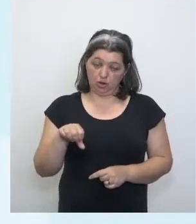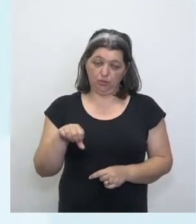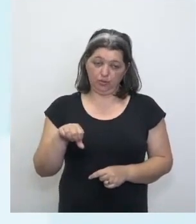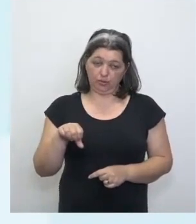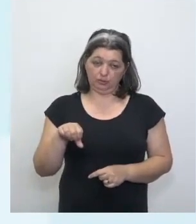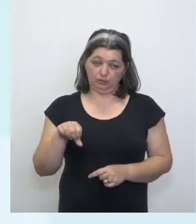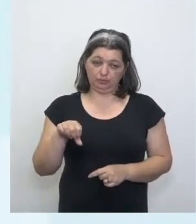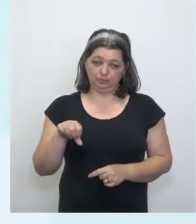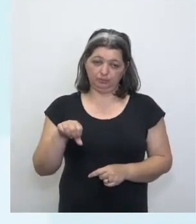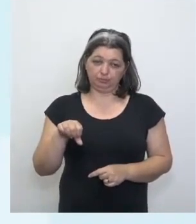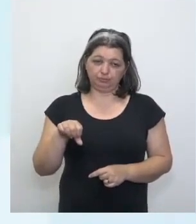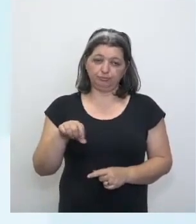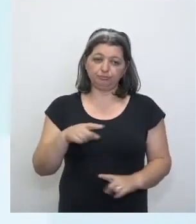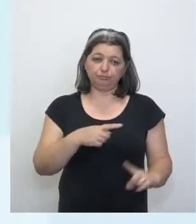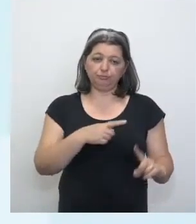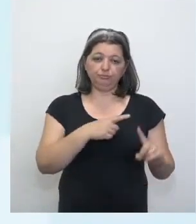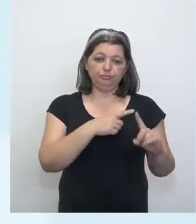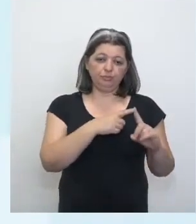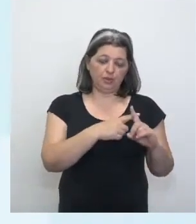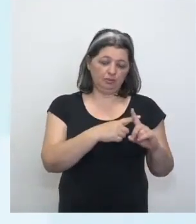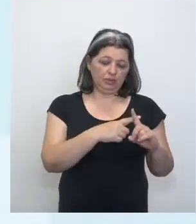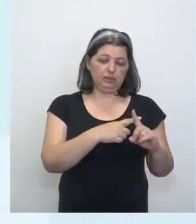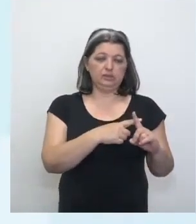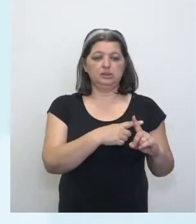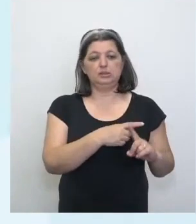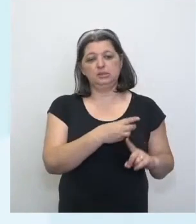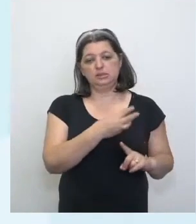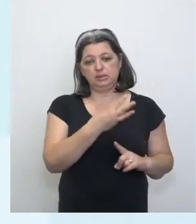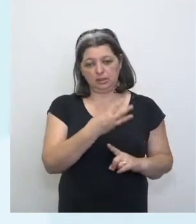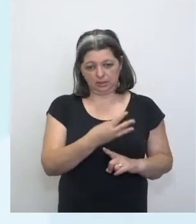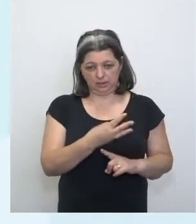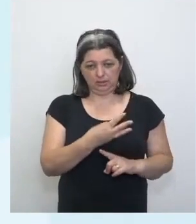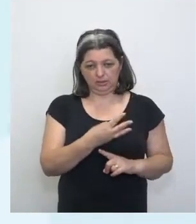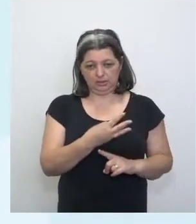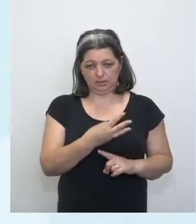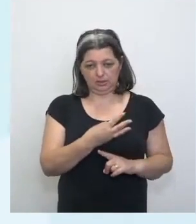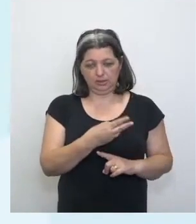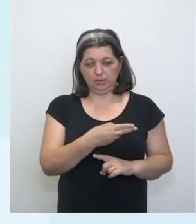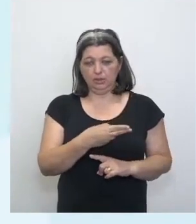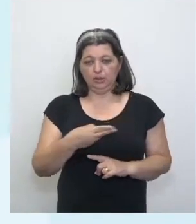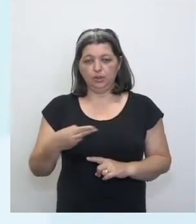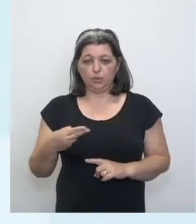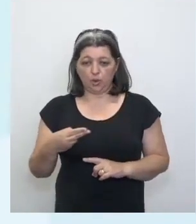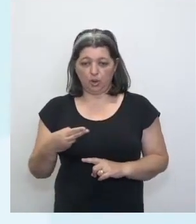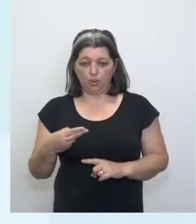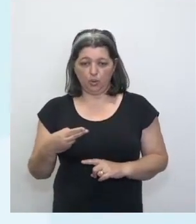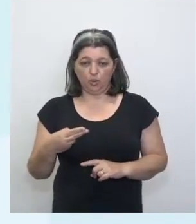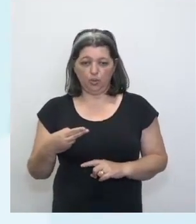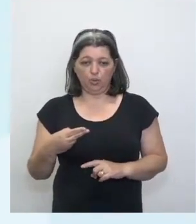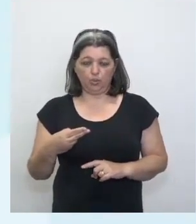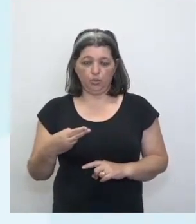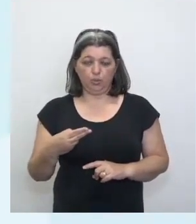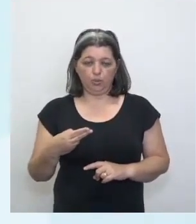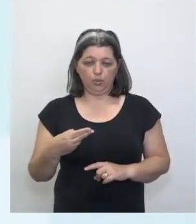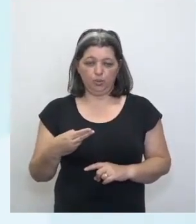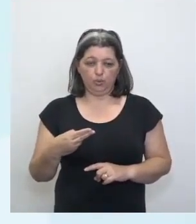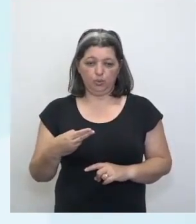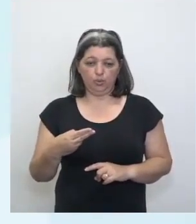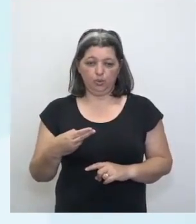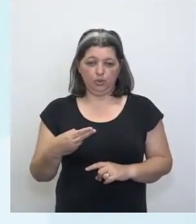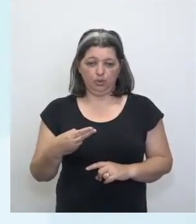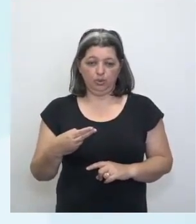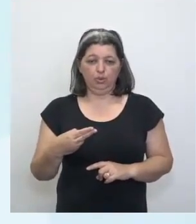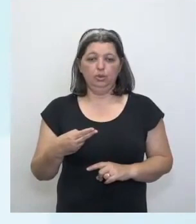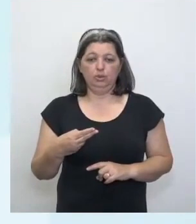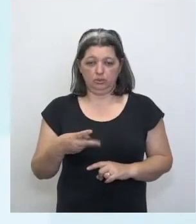k. Então, a gente vai ter 9 vezes o valor de k, que é 3. Tá? Então, sempre aqui vai ser o número do coeficiente anterior